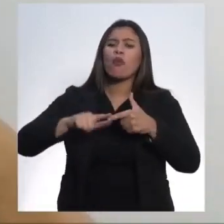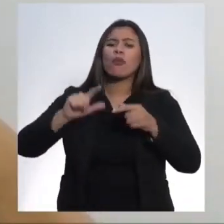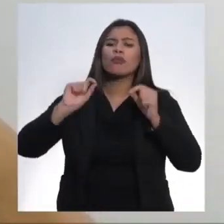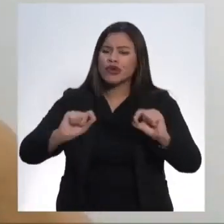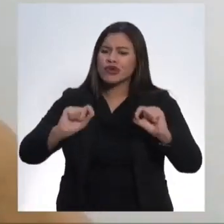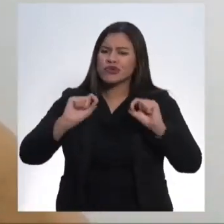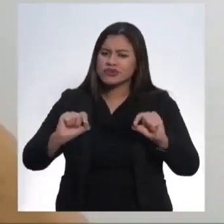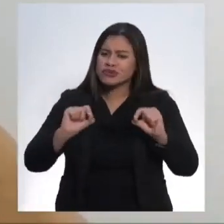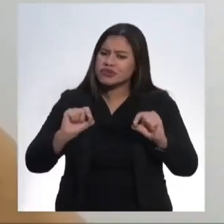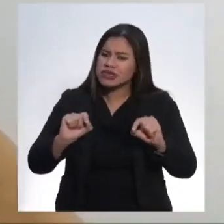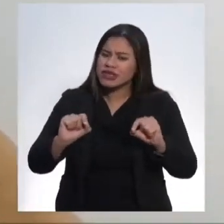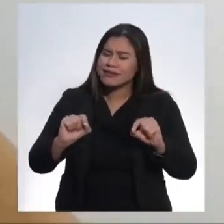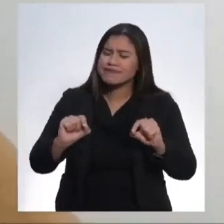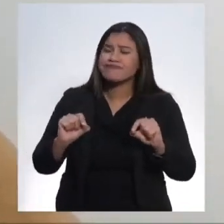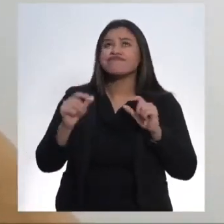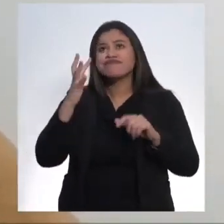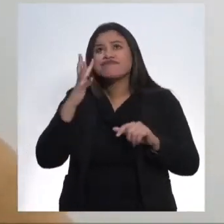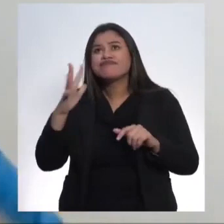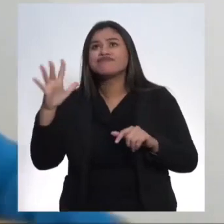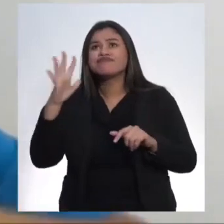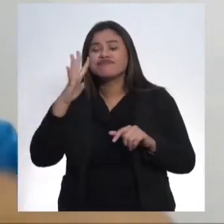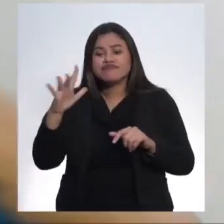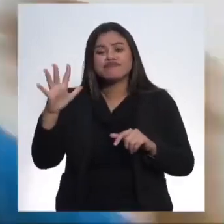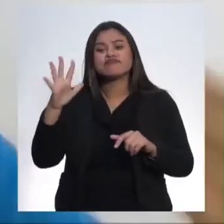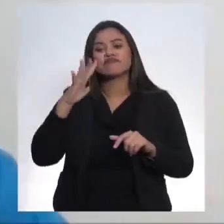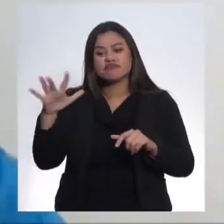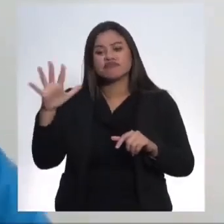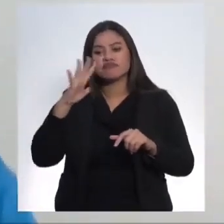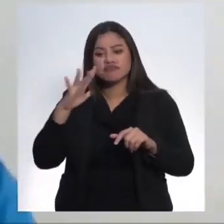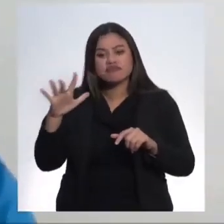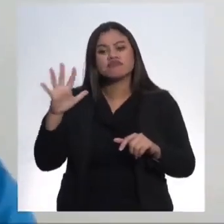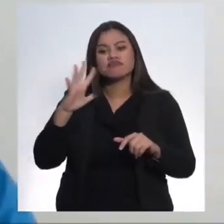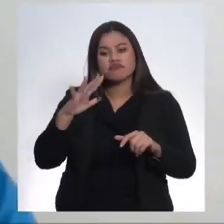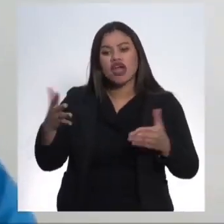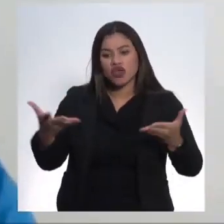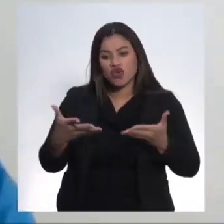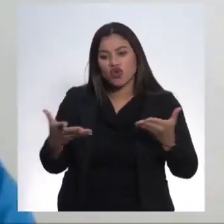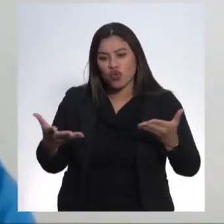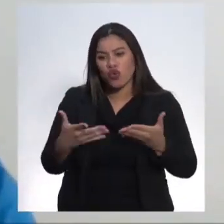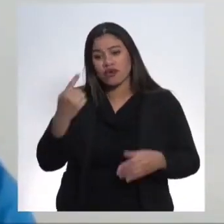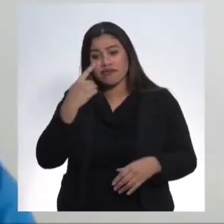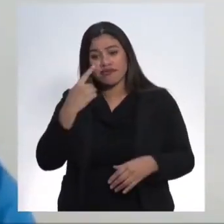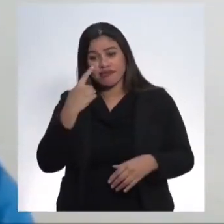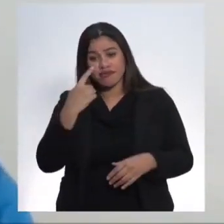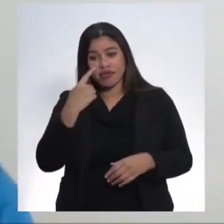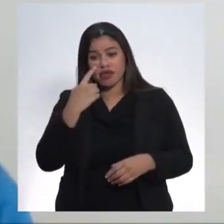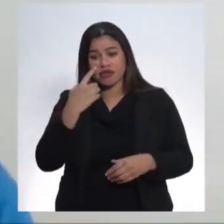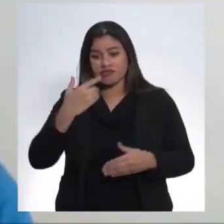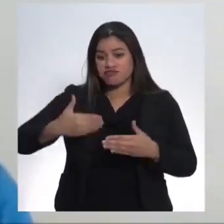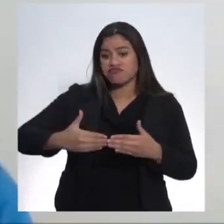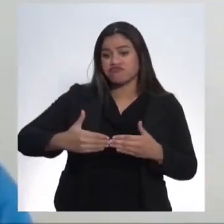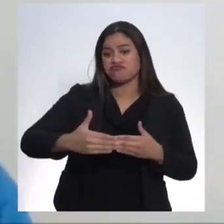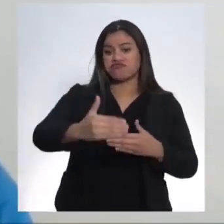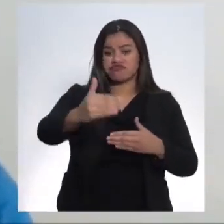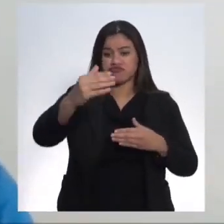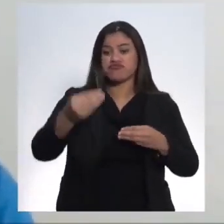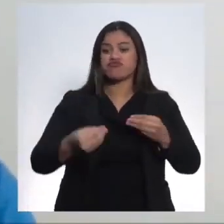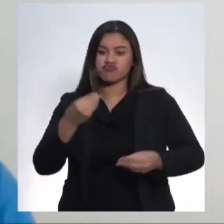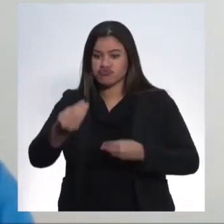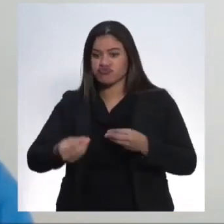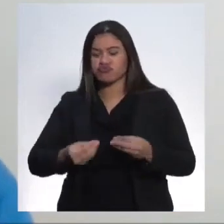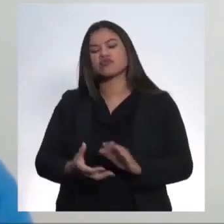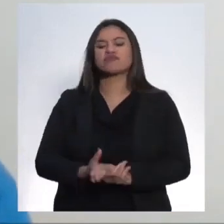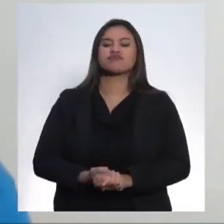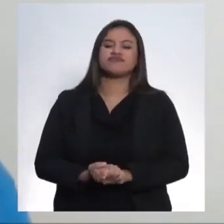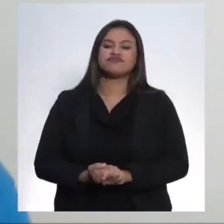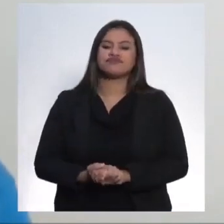na verdade, né, são as questões nas quais a gente vai lidar ao longo do caminho. No